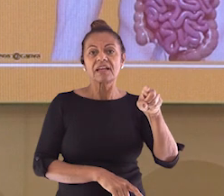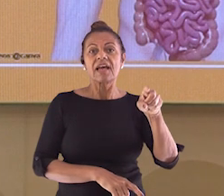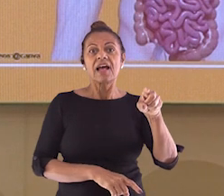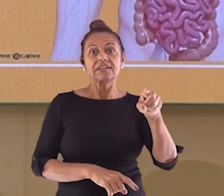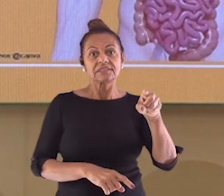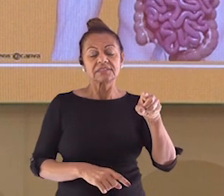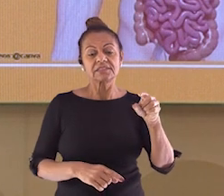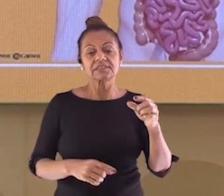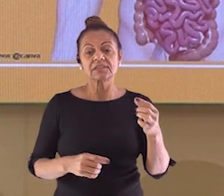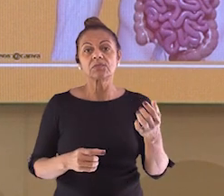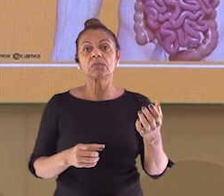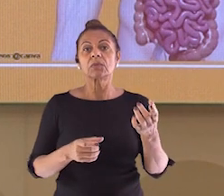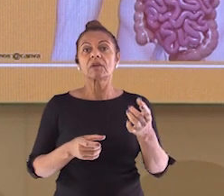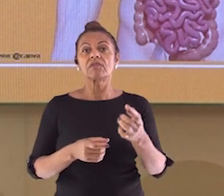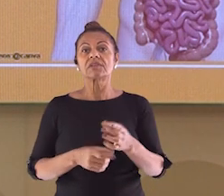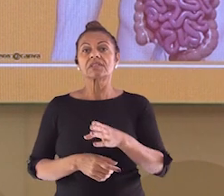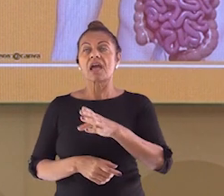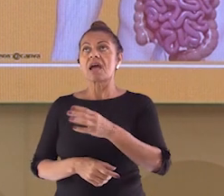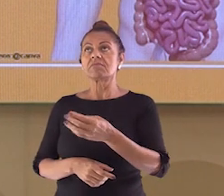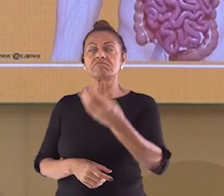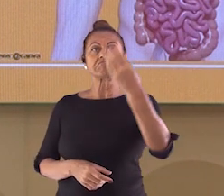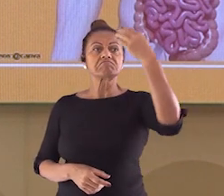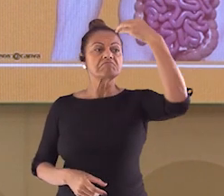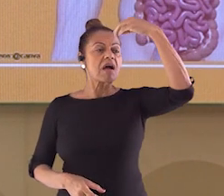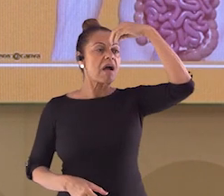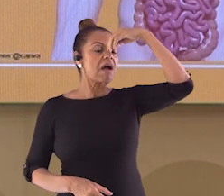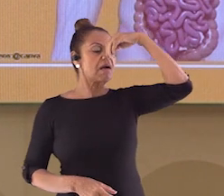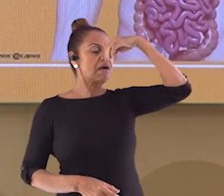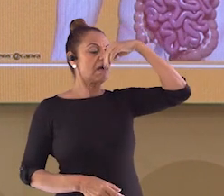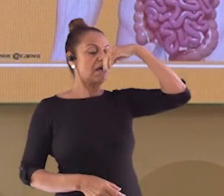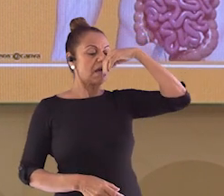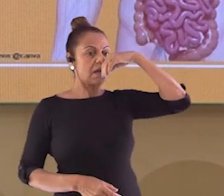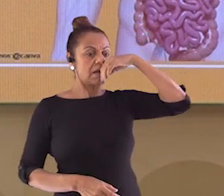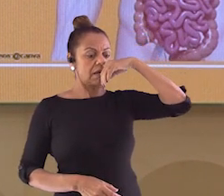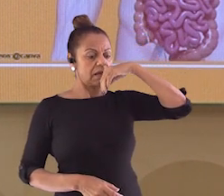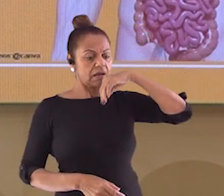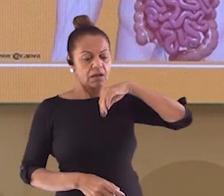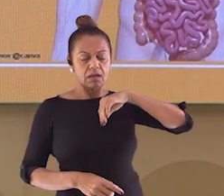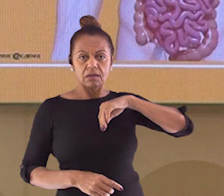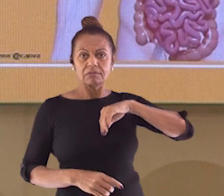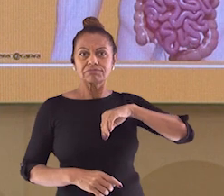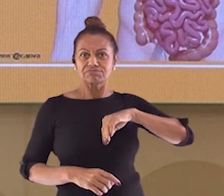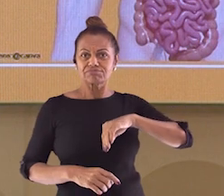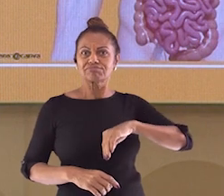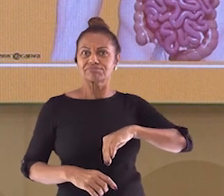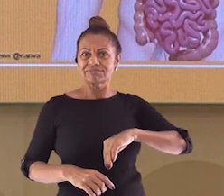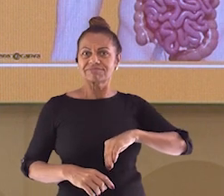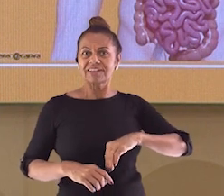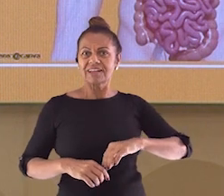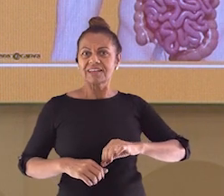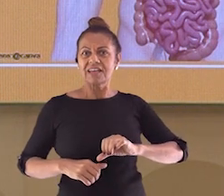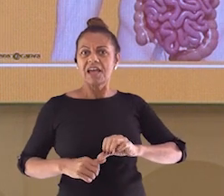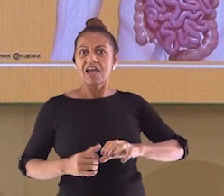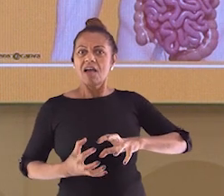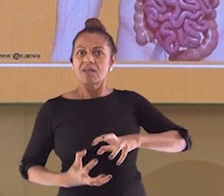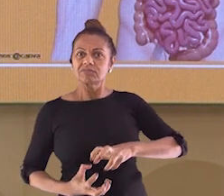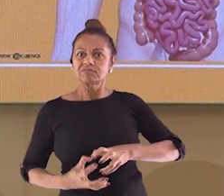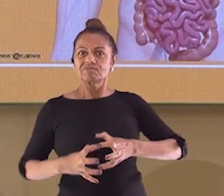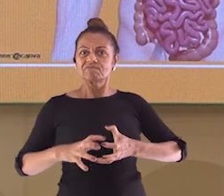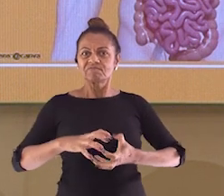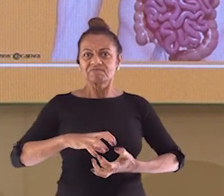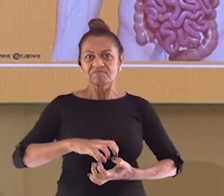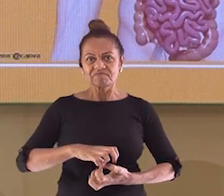das enzimas, tá? Chamada amilase, presente na saliva, que são responsáveis por formar o bolo